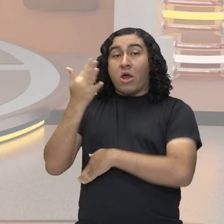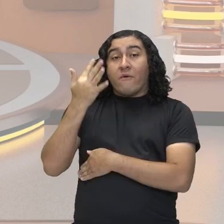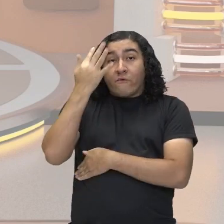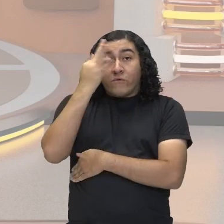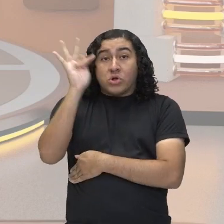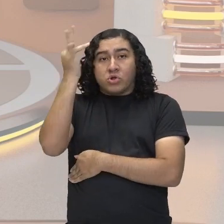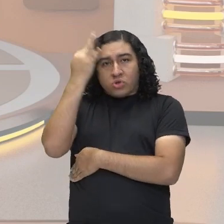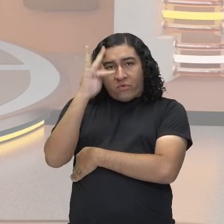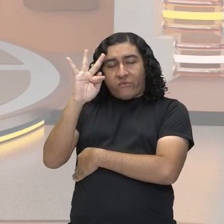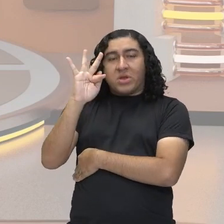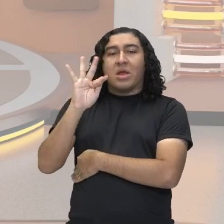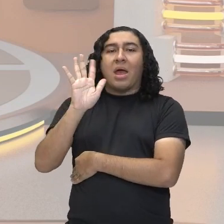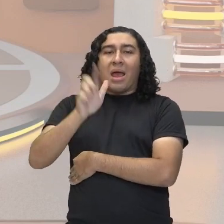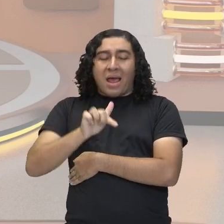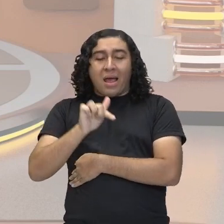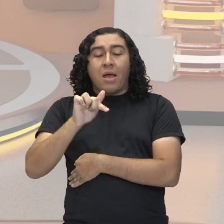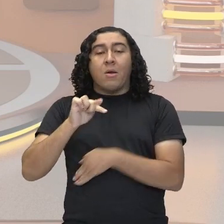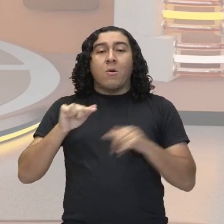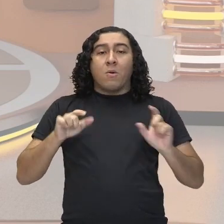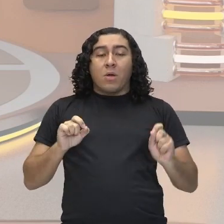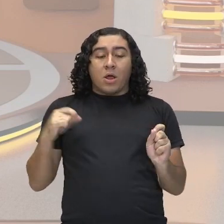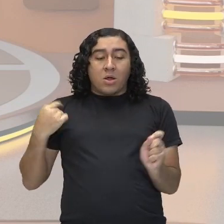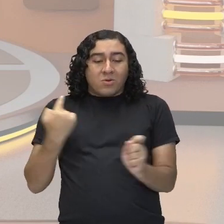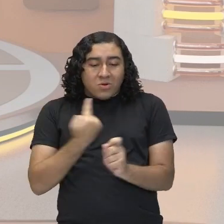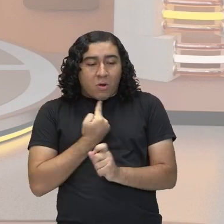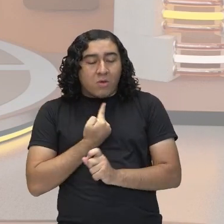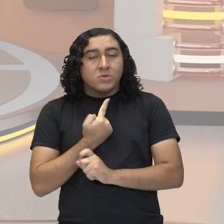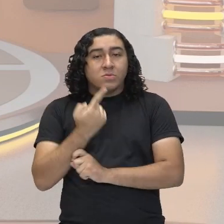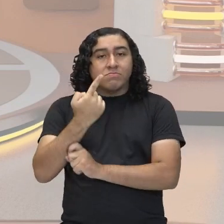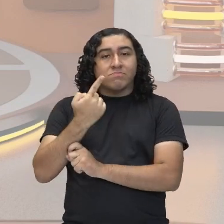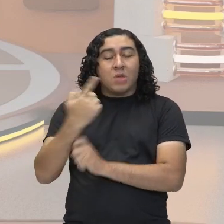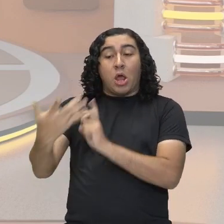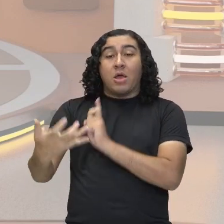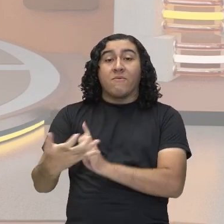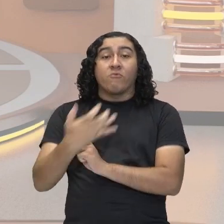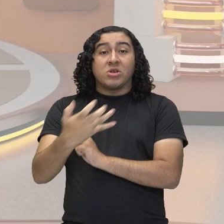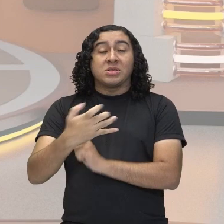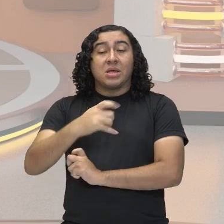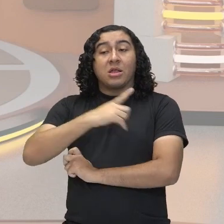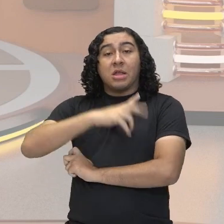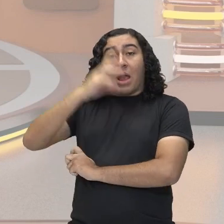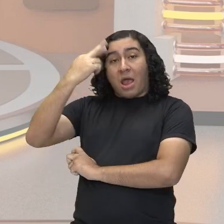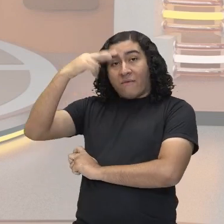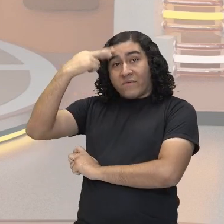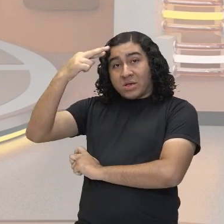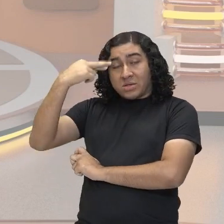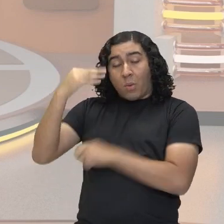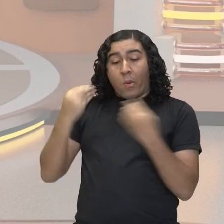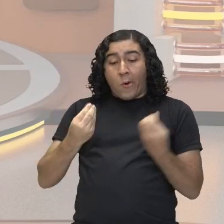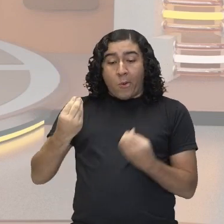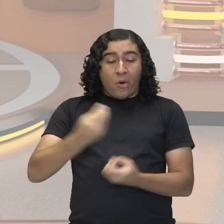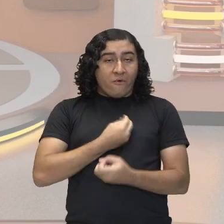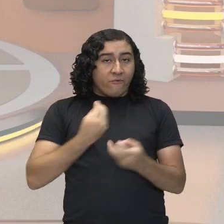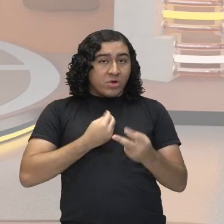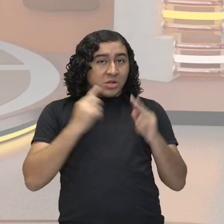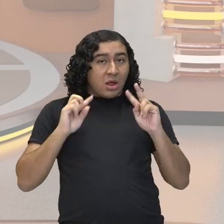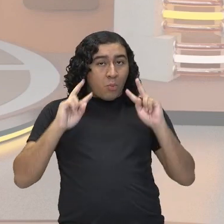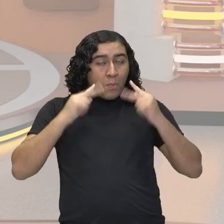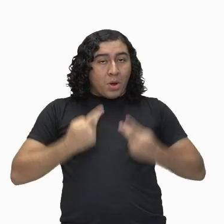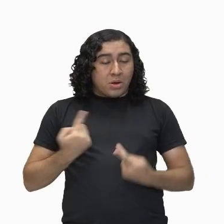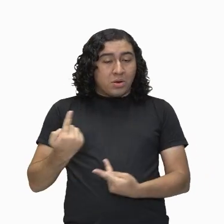nos convida a uma reflexão sobre a nossa existência. Vou começar com